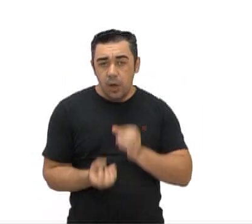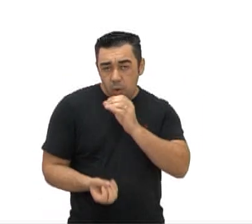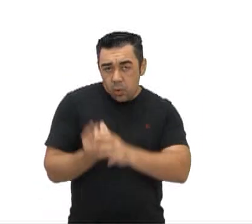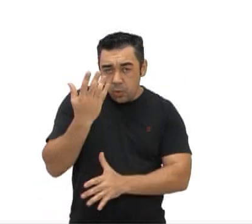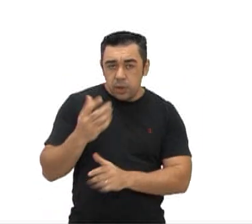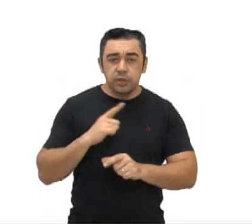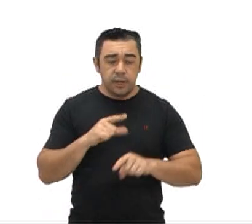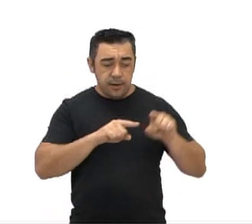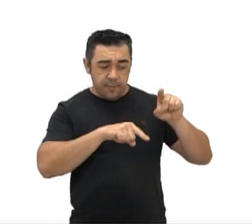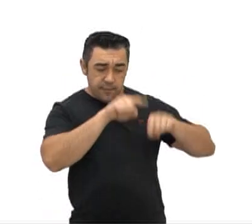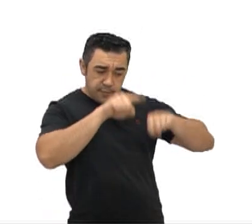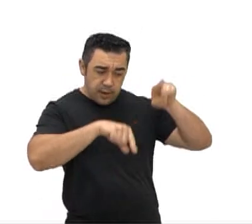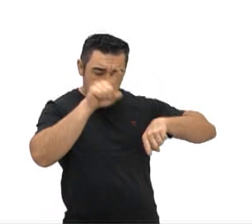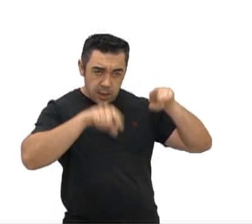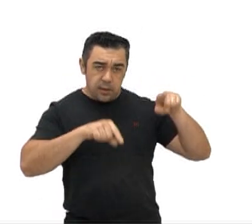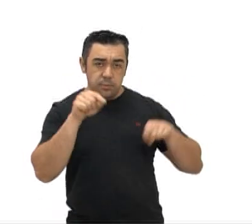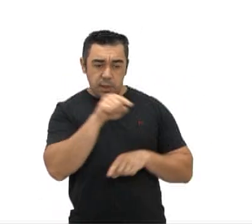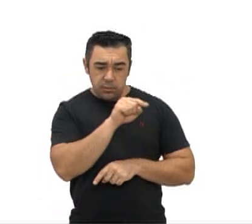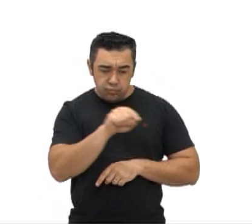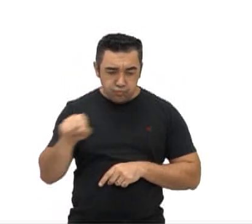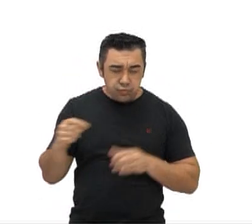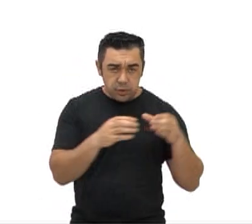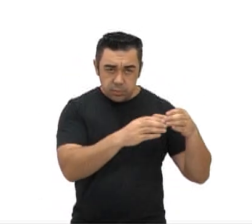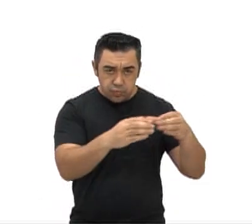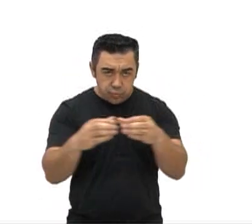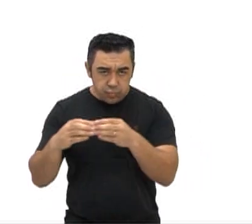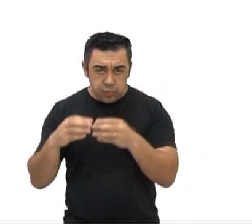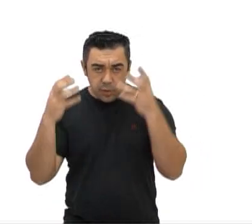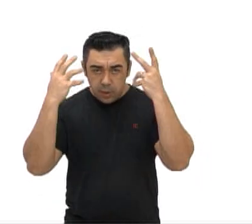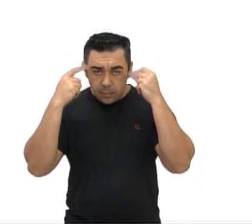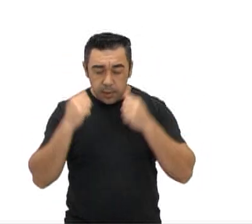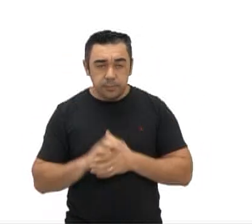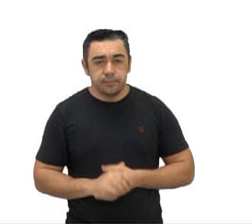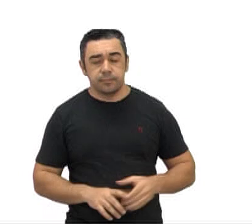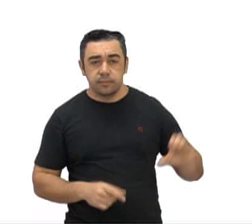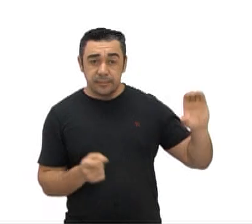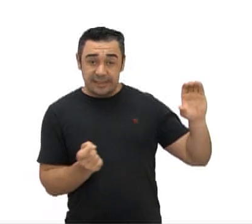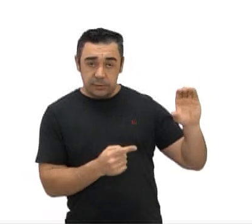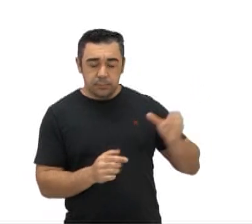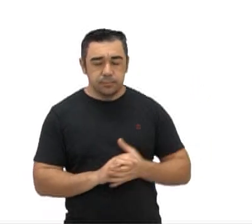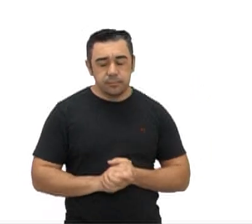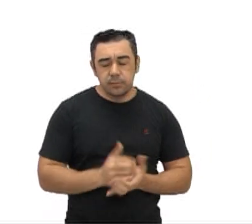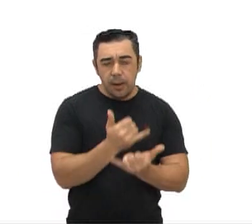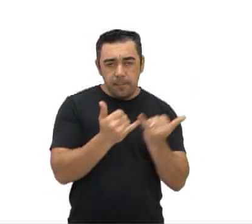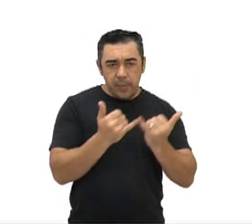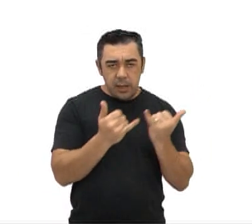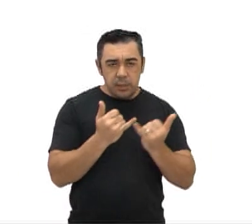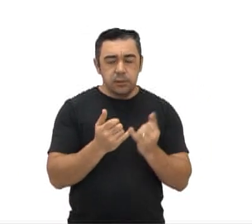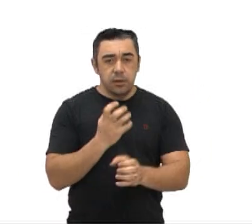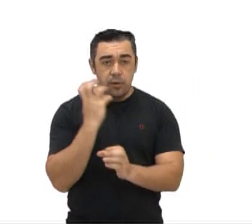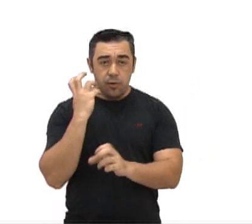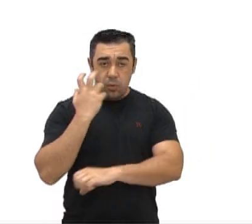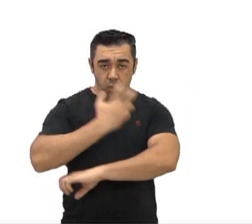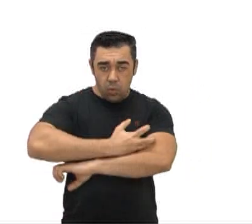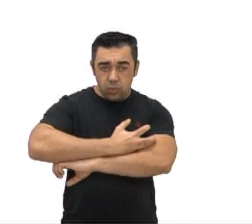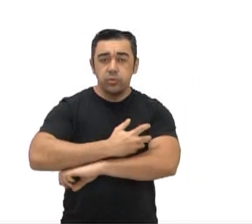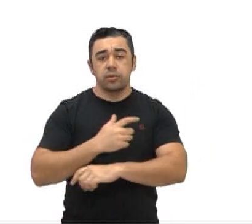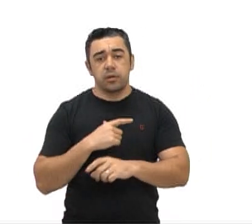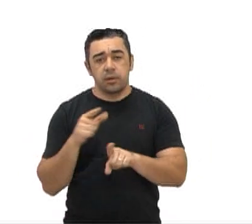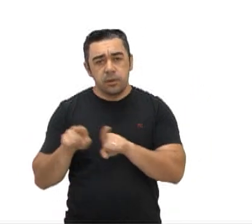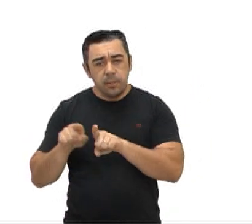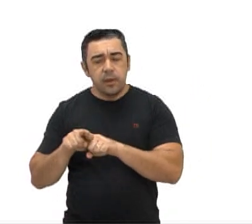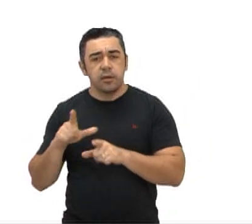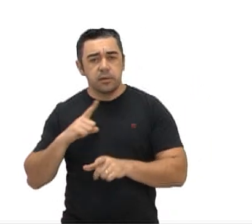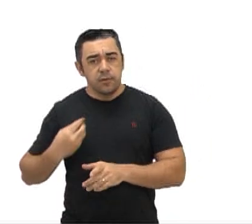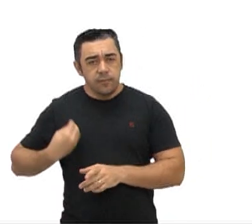da variabilidade entre os indivíduos. Letra C, a semelhança entre os fósseis e as espécies existentes. Ou